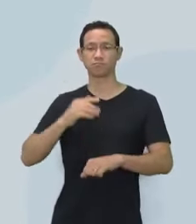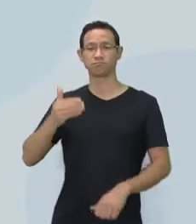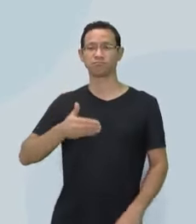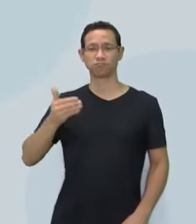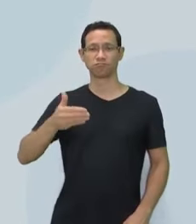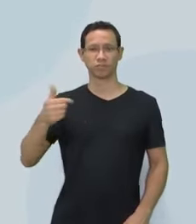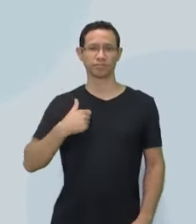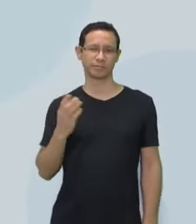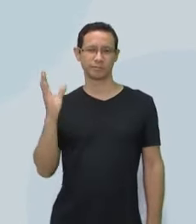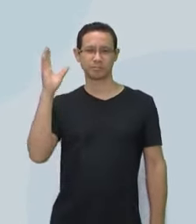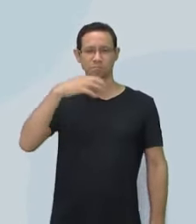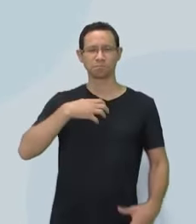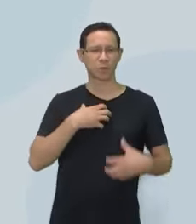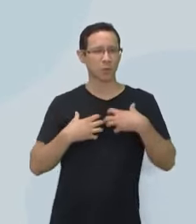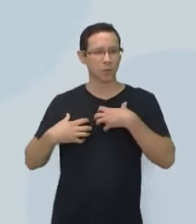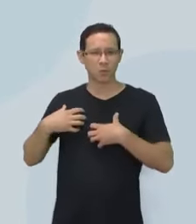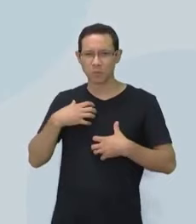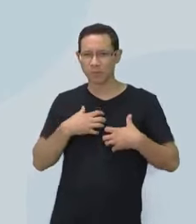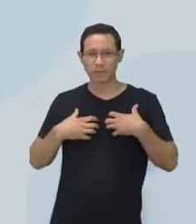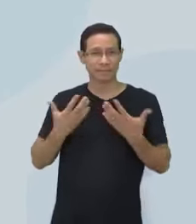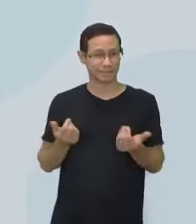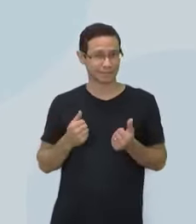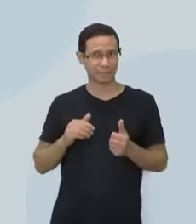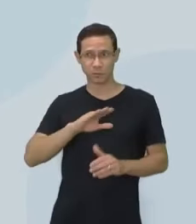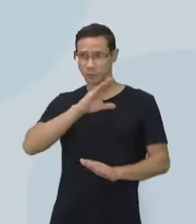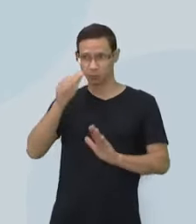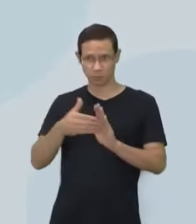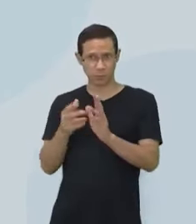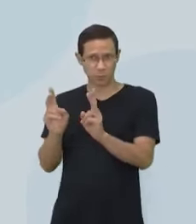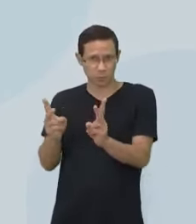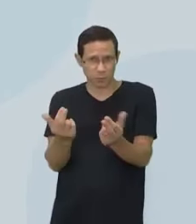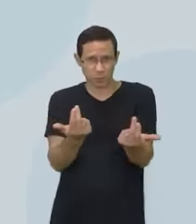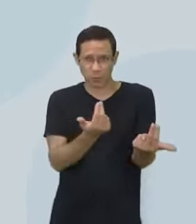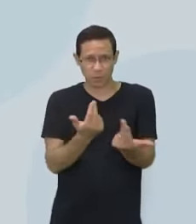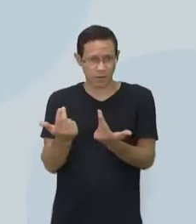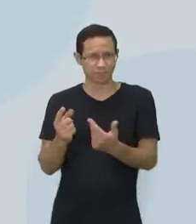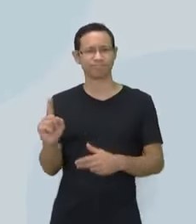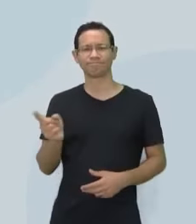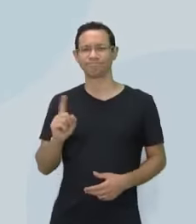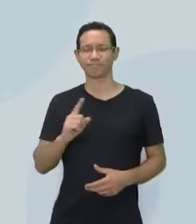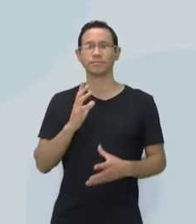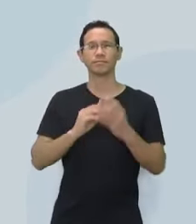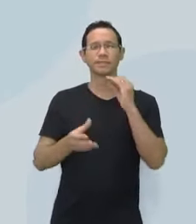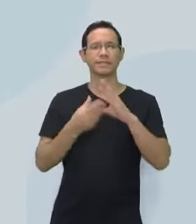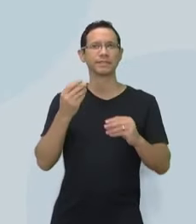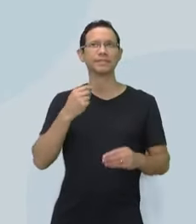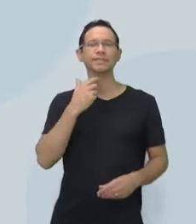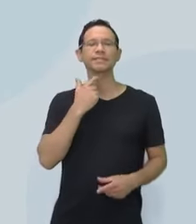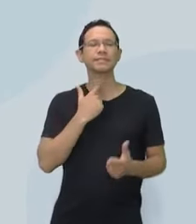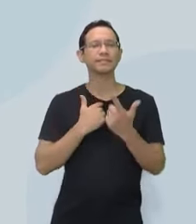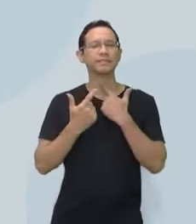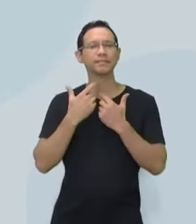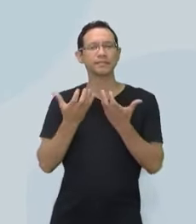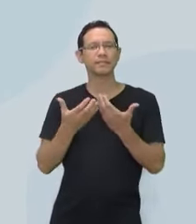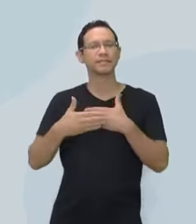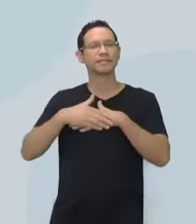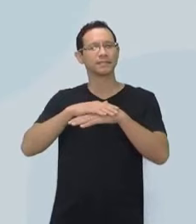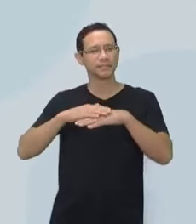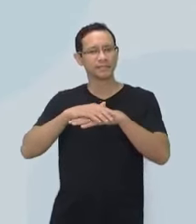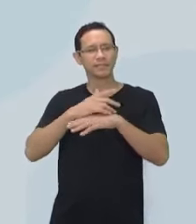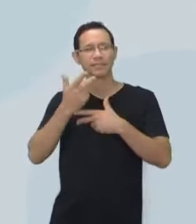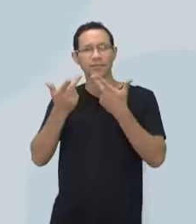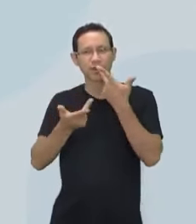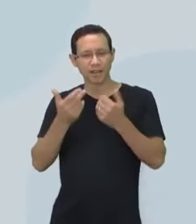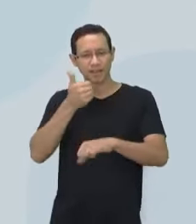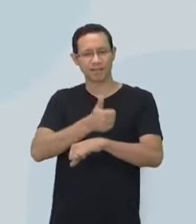eu fico mal. É ilusão achar que tudo está igual. O que eu faço para escapar dessa vontade que eu tenho de falar toda